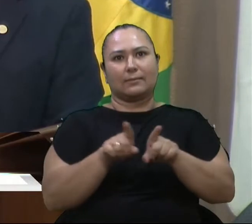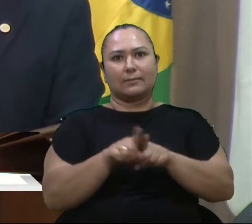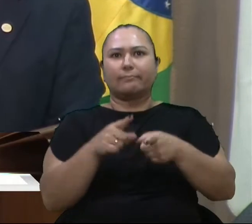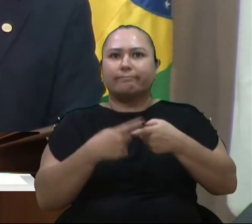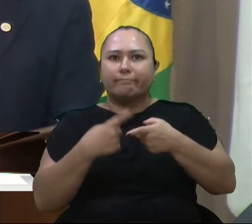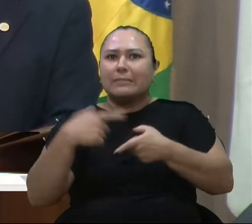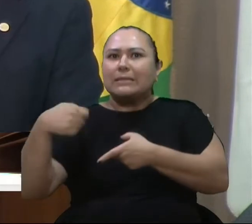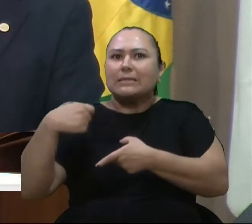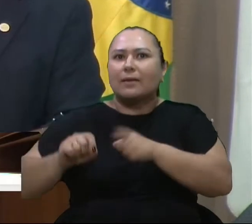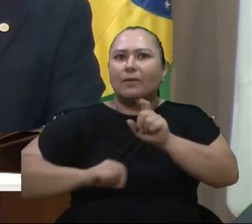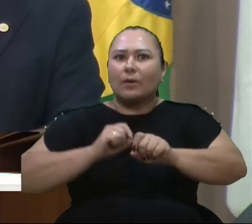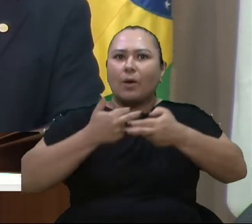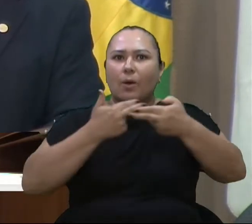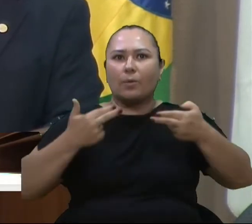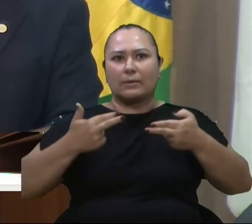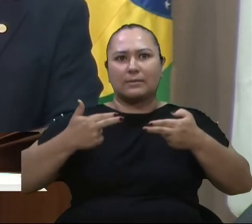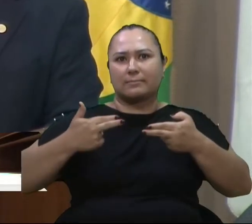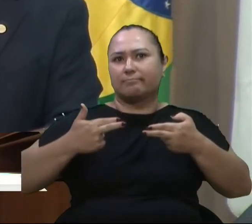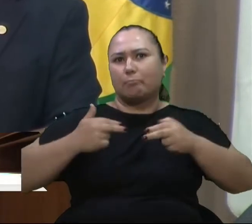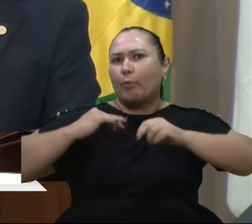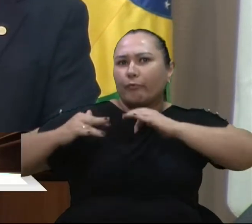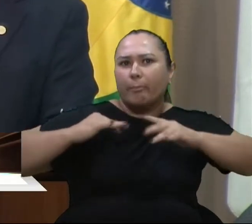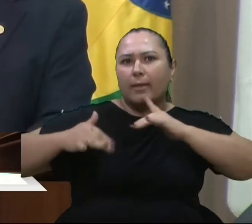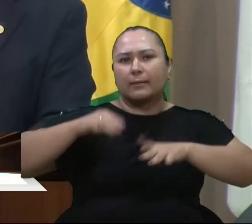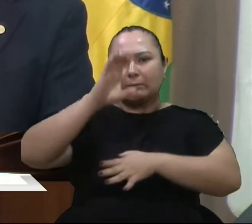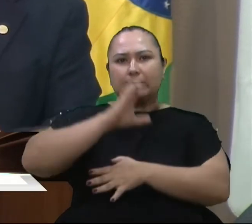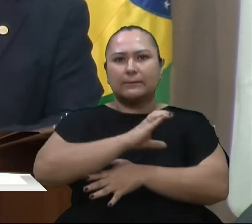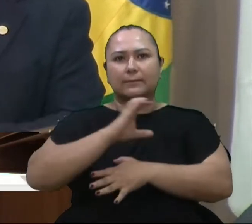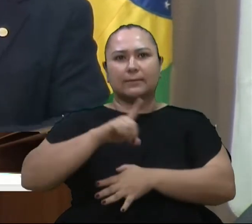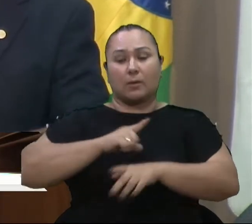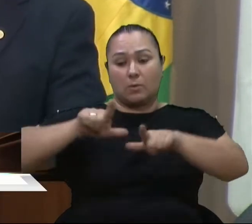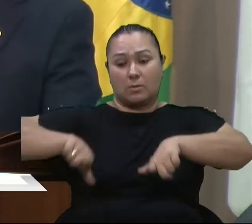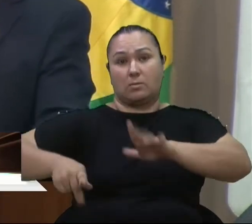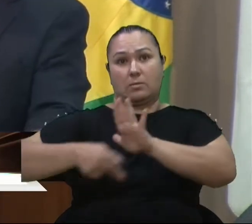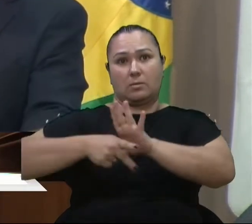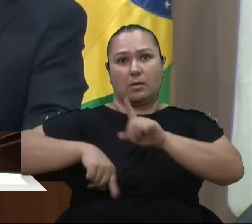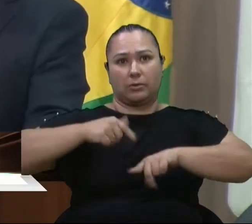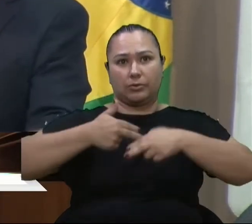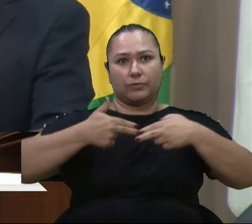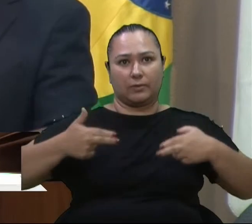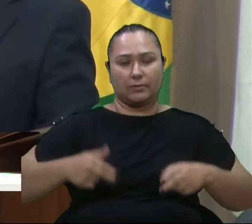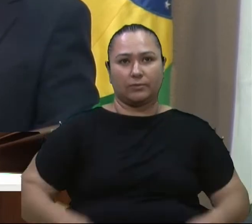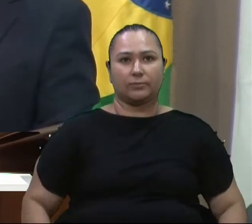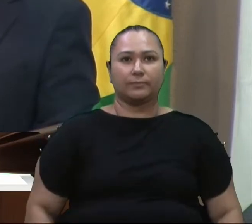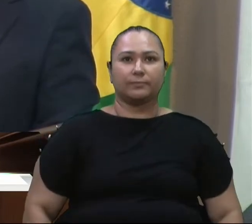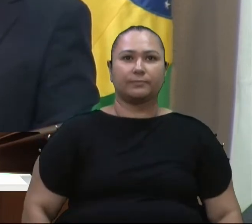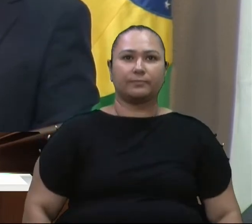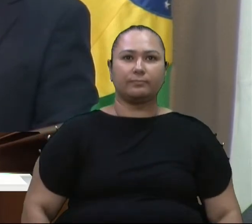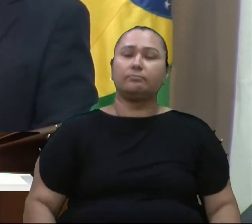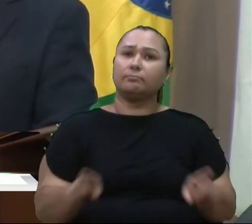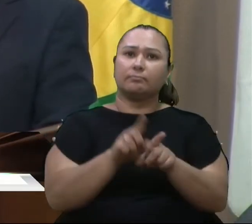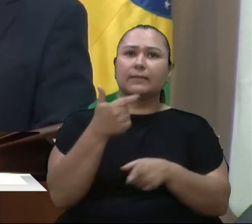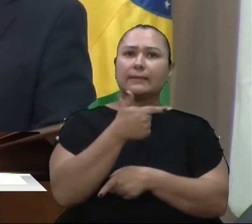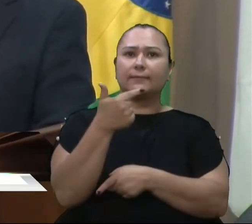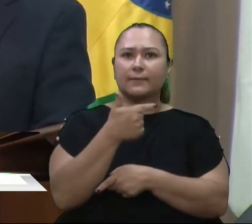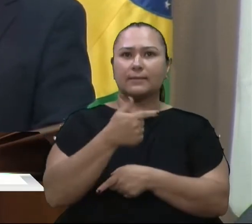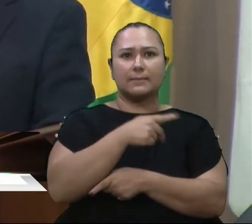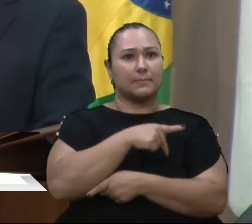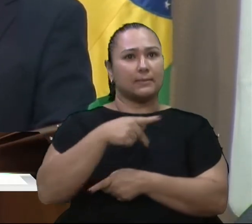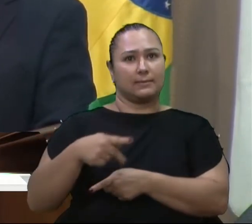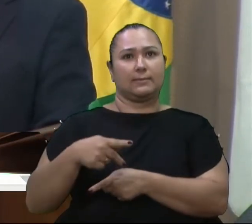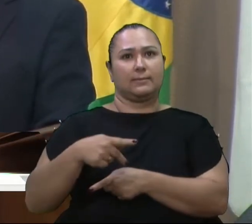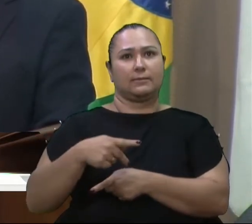Pois não, senhor presidente, correspondência recebida do ex-governador José Ivo Sartori. Autoridades que simbolicamente fazem parte da